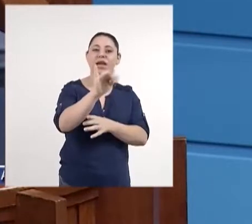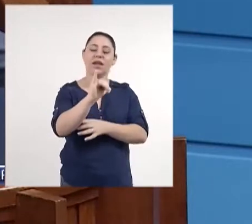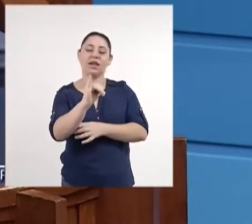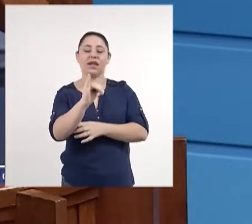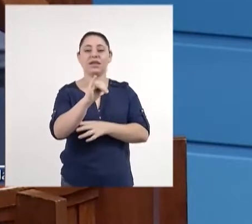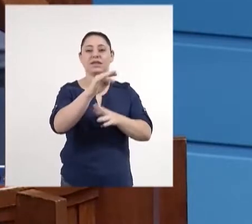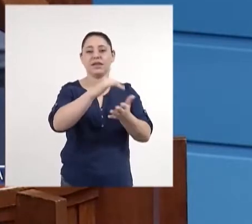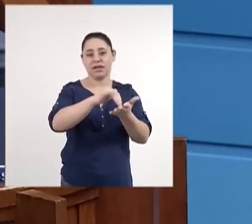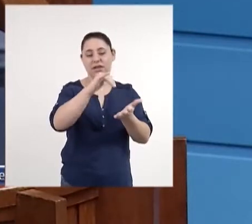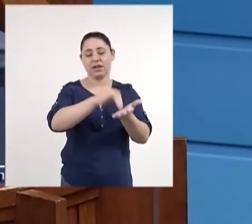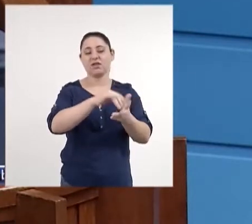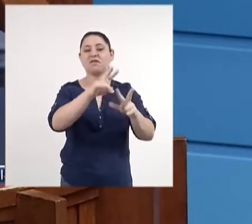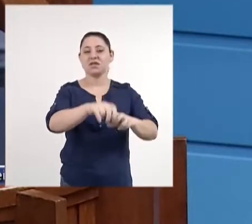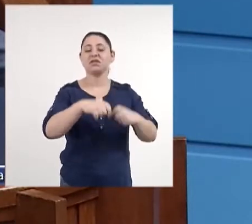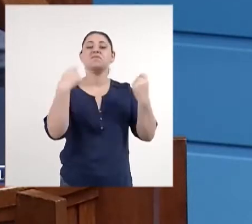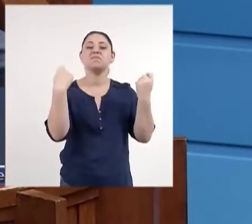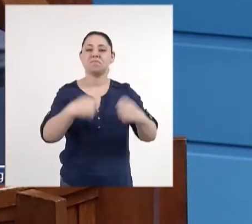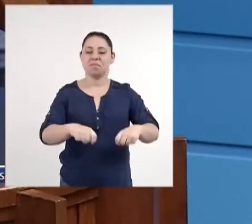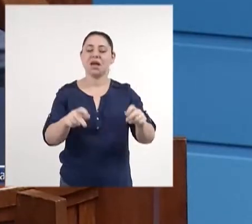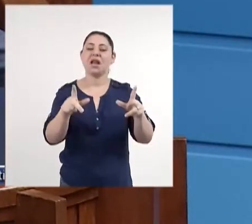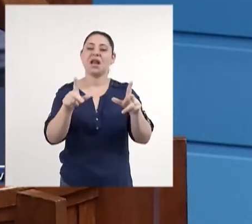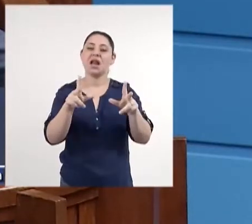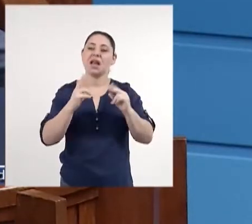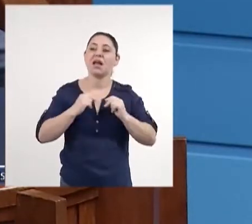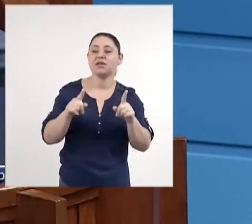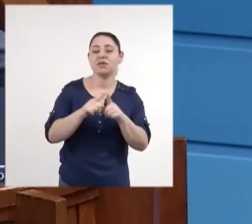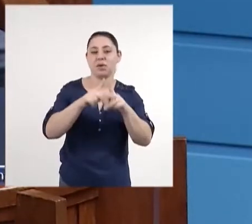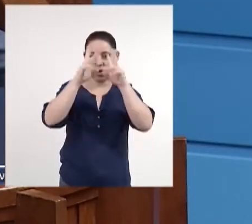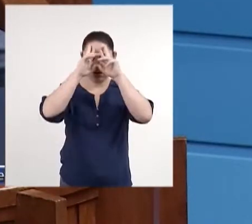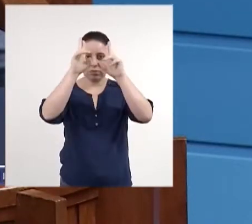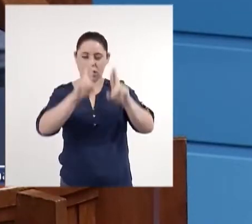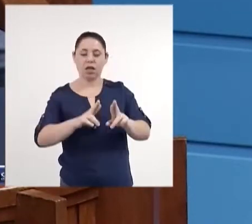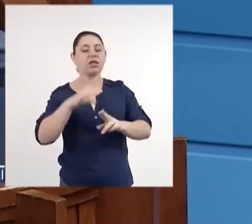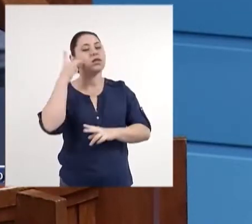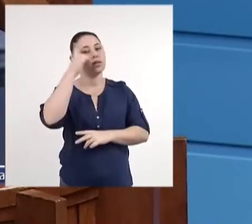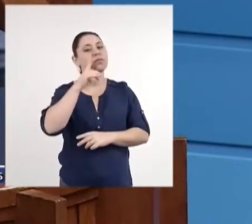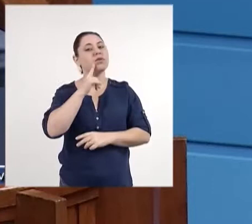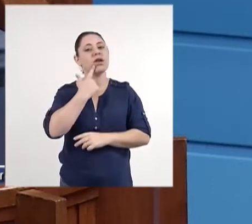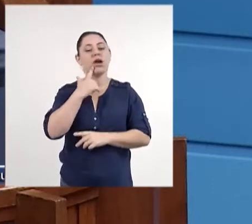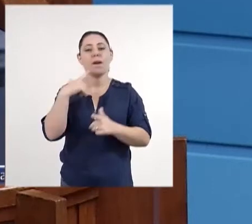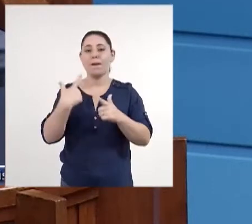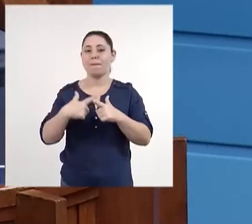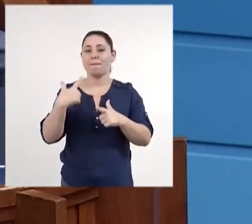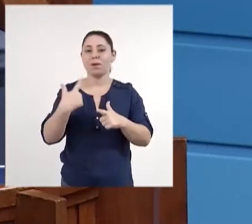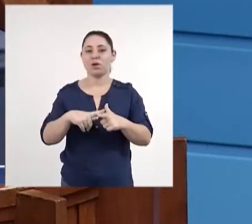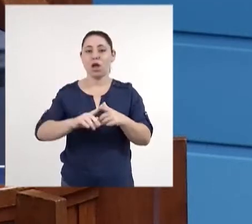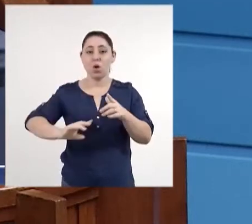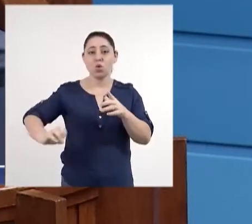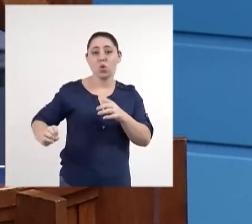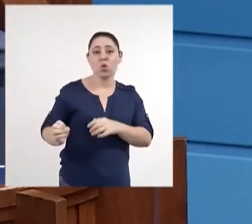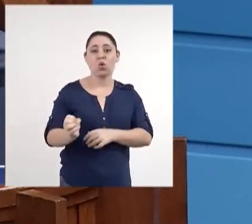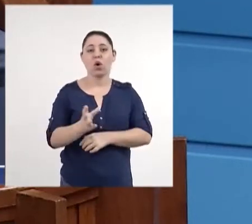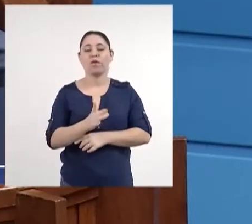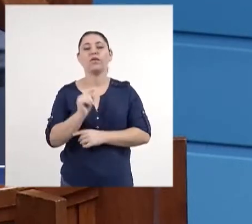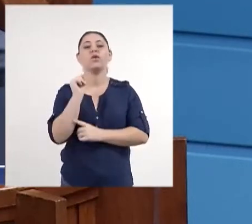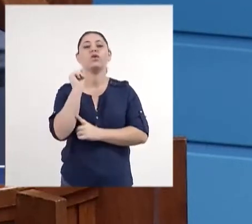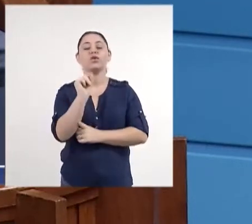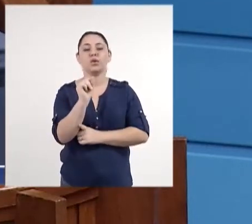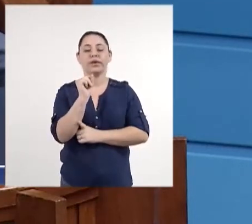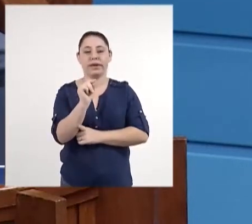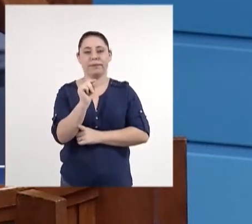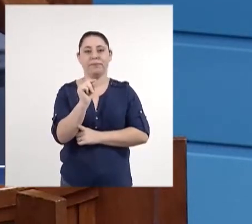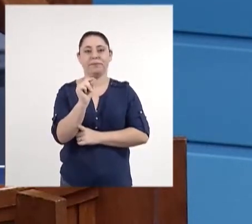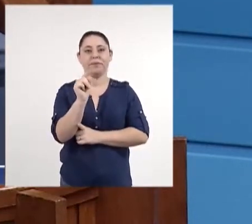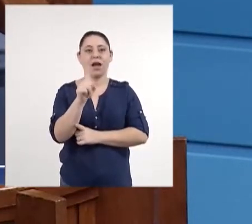de Fazenda também merece aí o nosso respeito, deputado Londres, porque inovou no sentido de